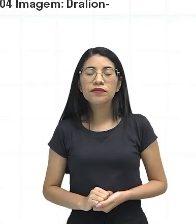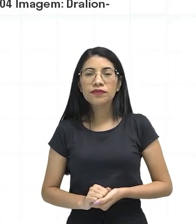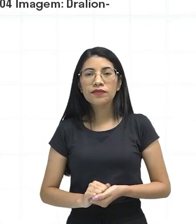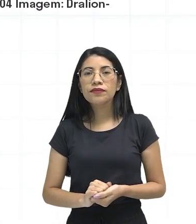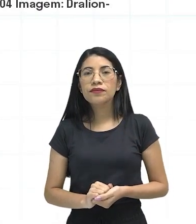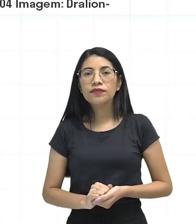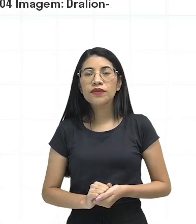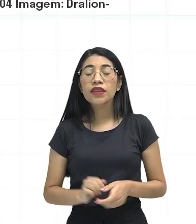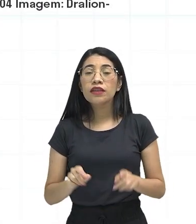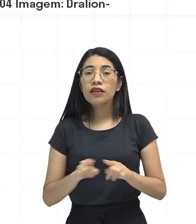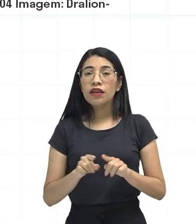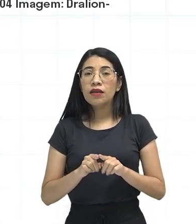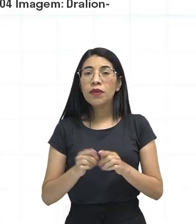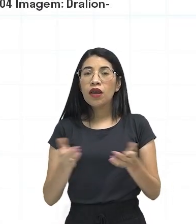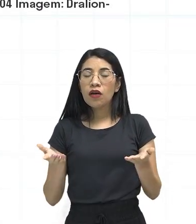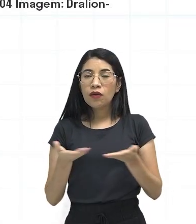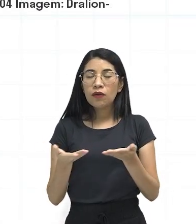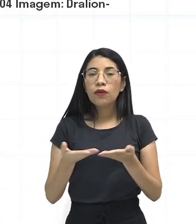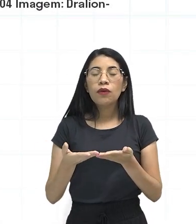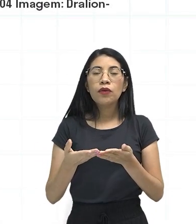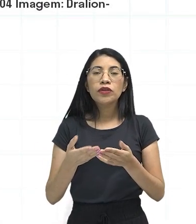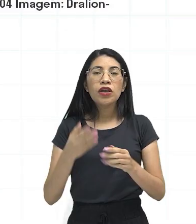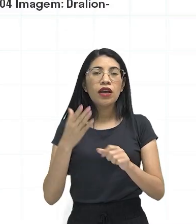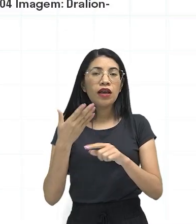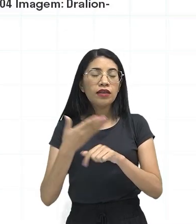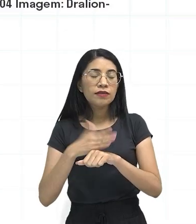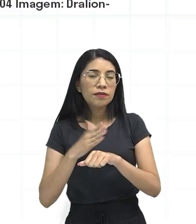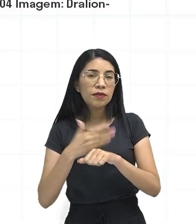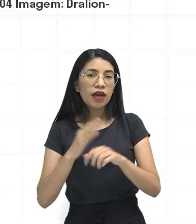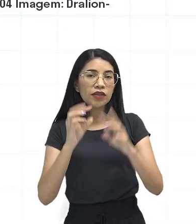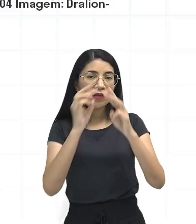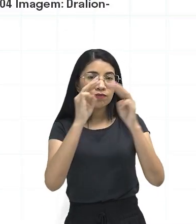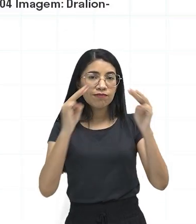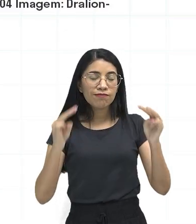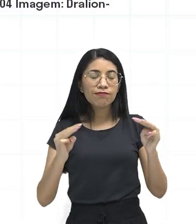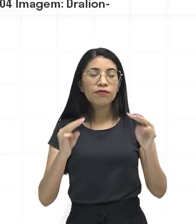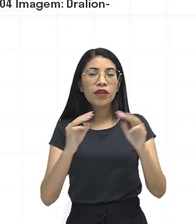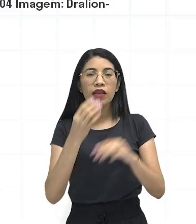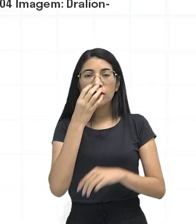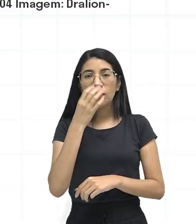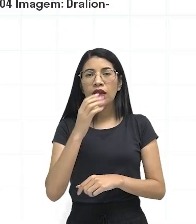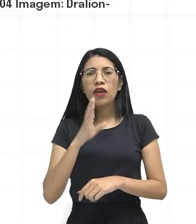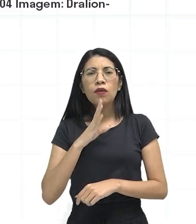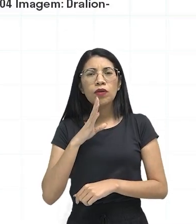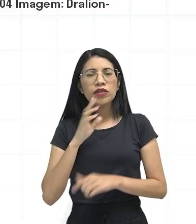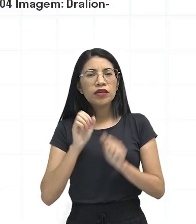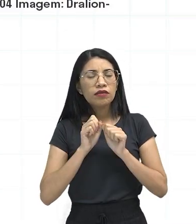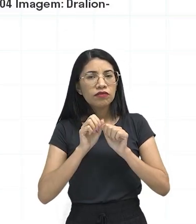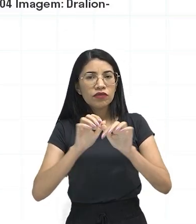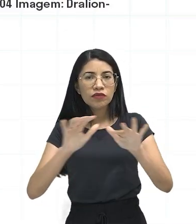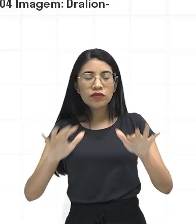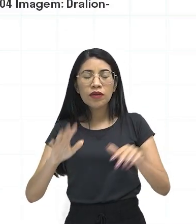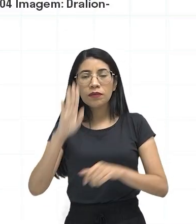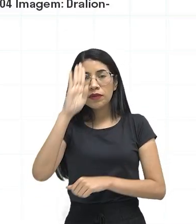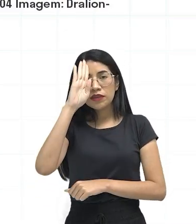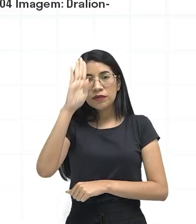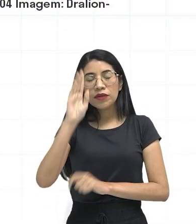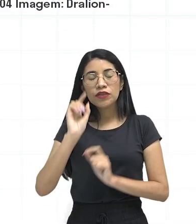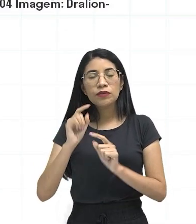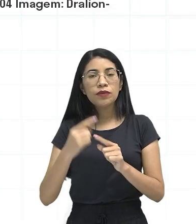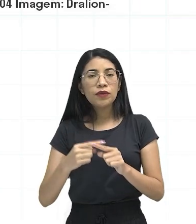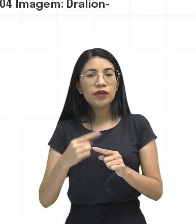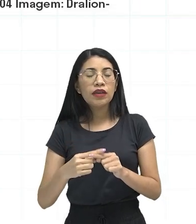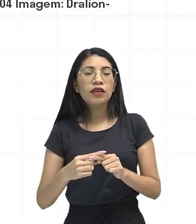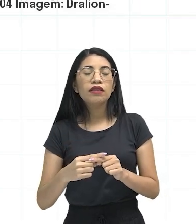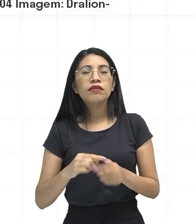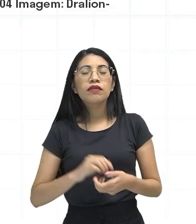Prosseguindo. Atualmente, as ginásticas circenses são amplamente conhecidas, especialmente por conta